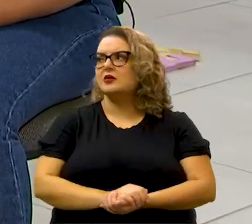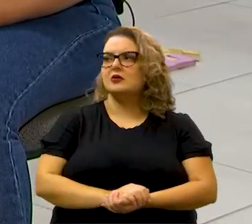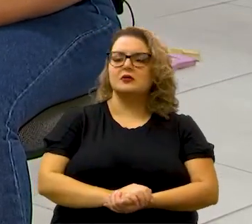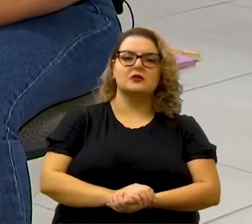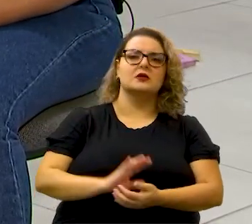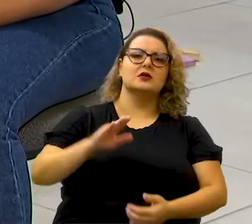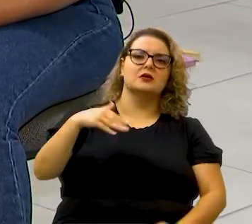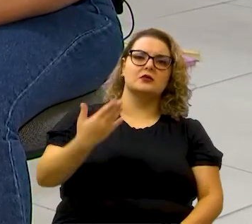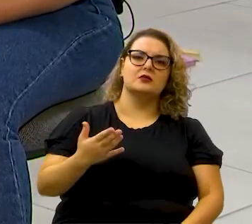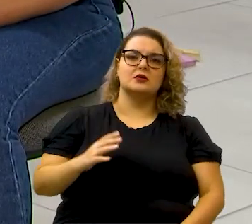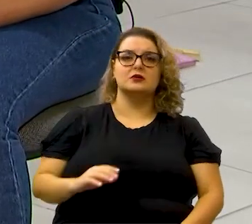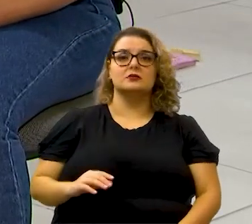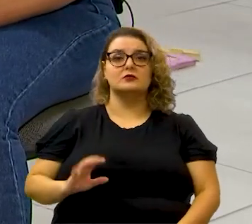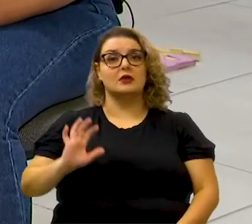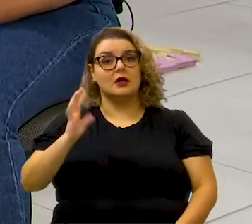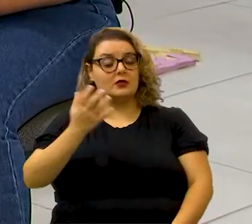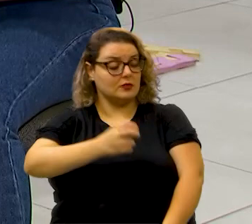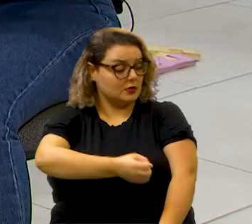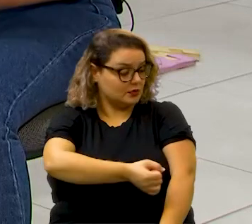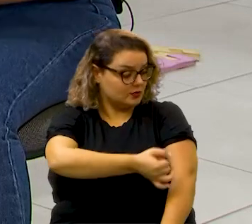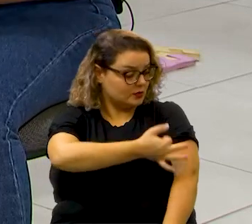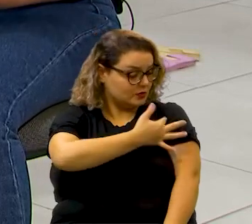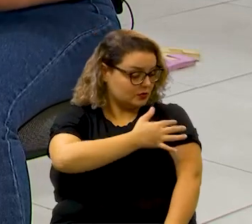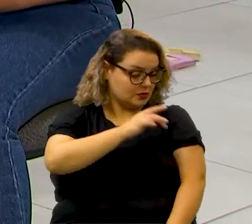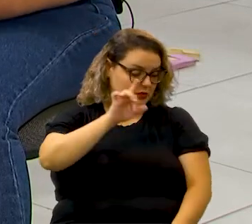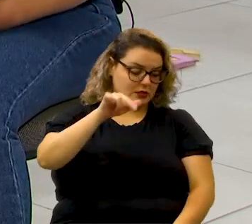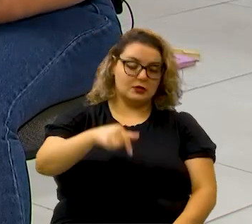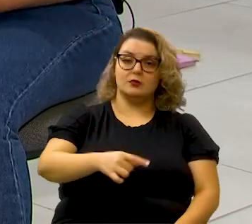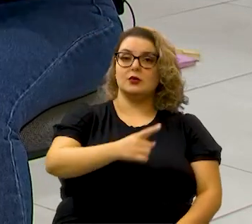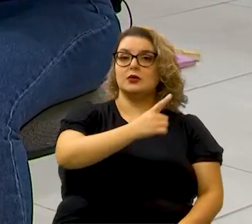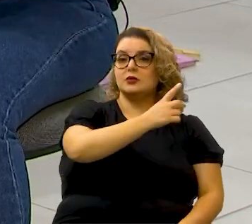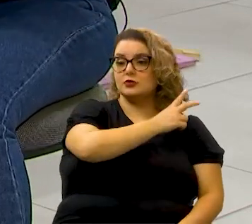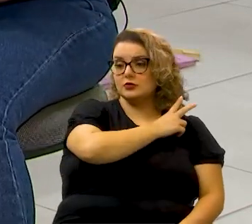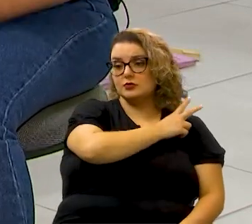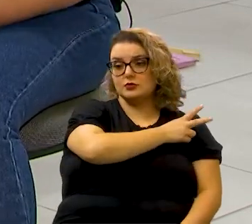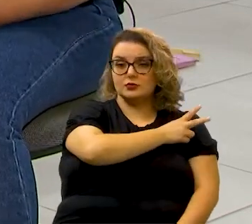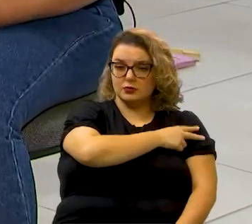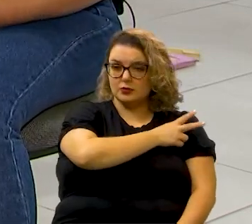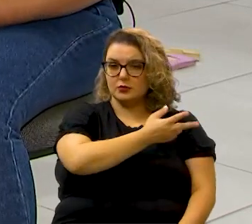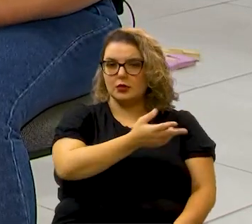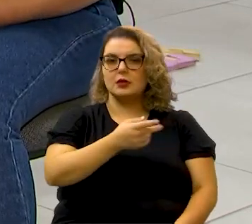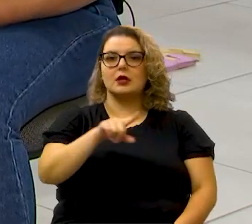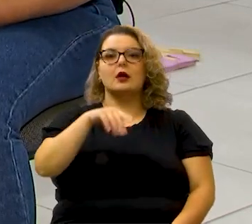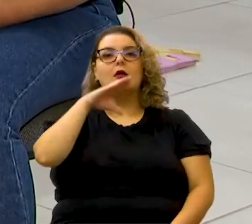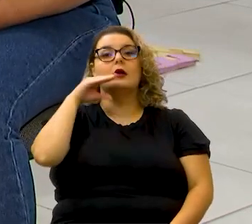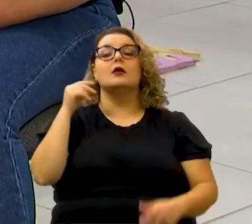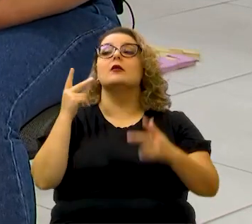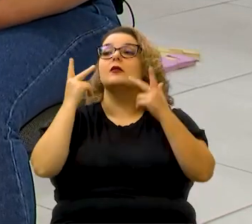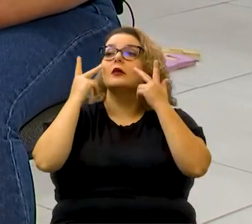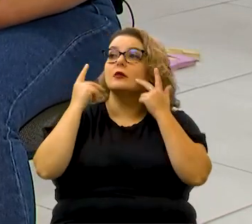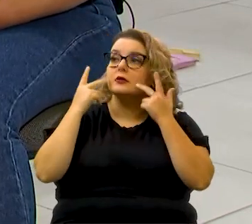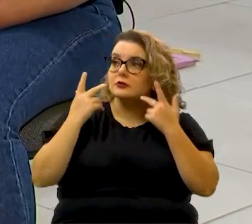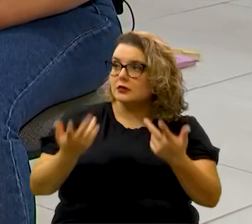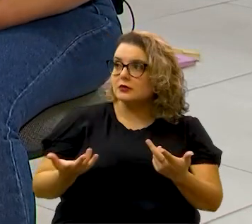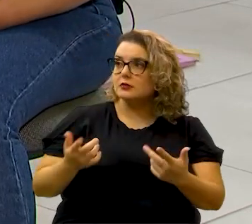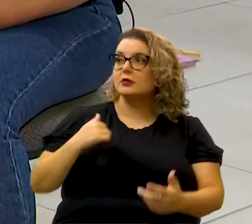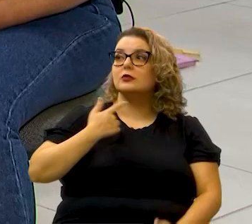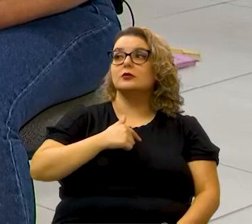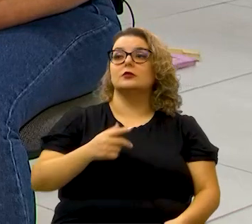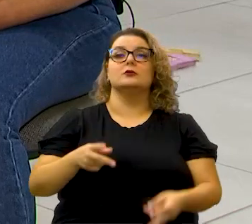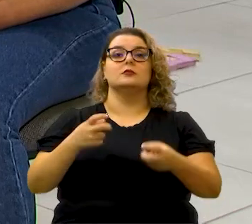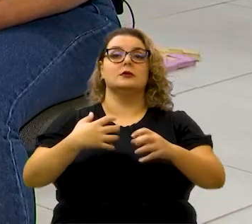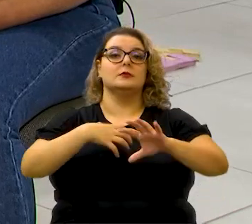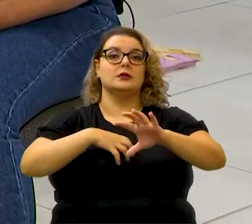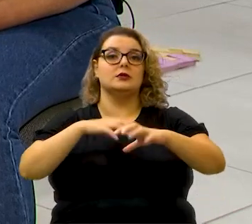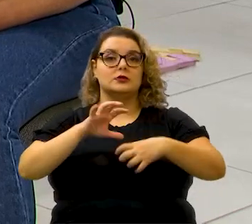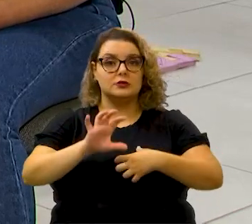ver assim. E quando isso vai acontecendo no Fundamental e depois no Fundamental 2, que já são os adolescentes, isso vai ficando natural. Então a